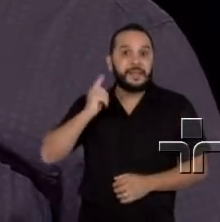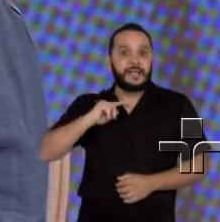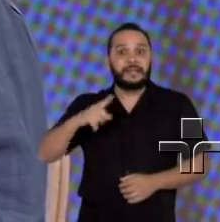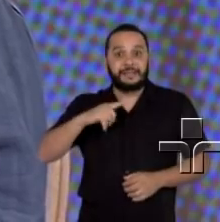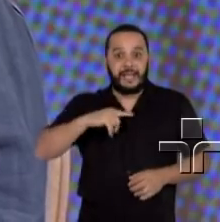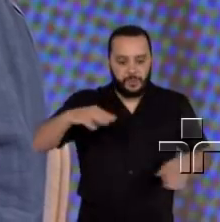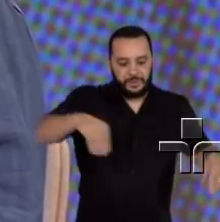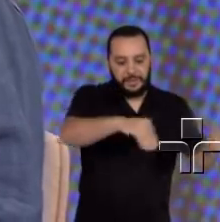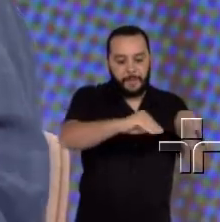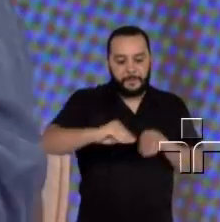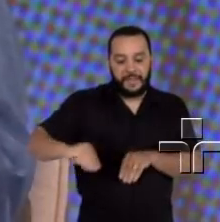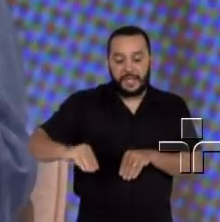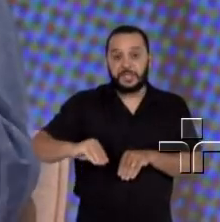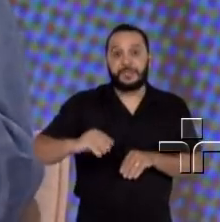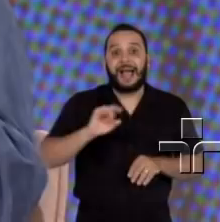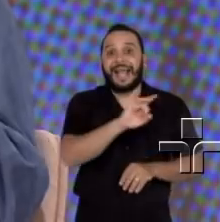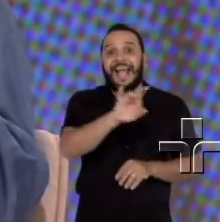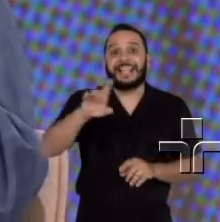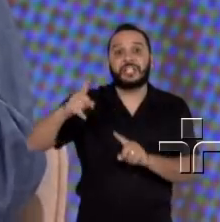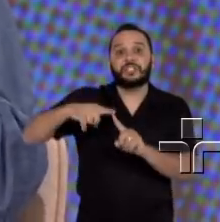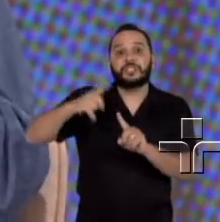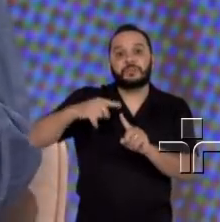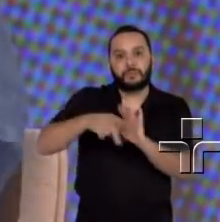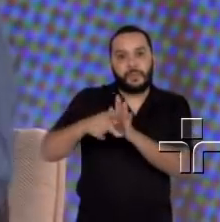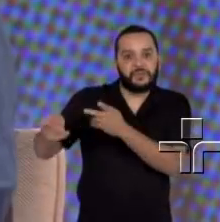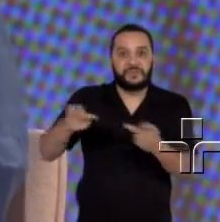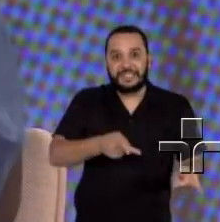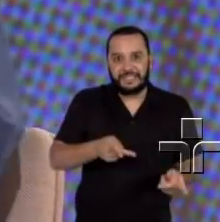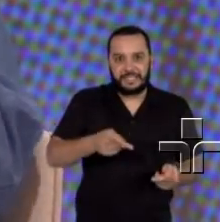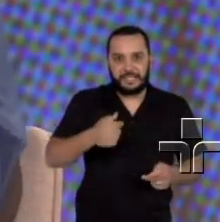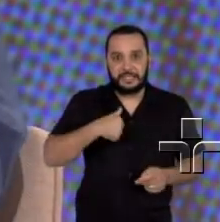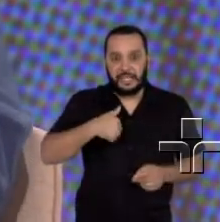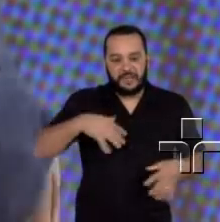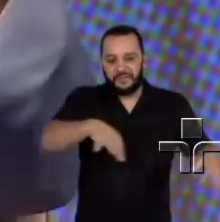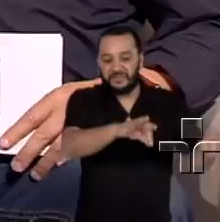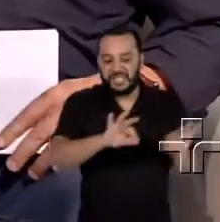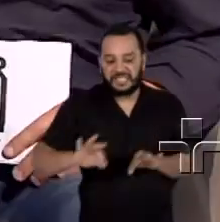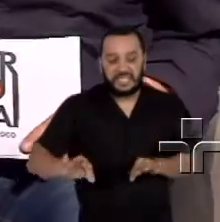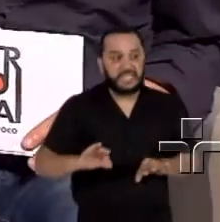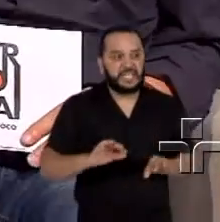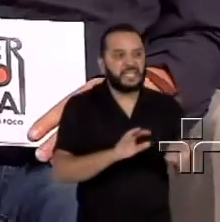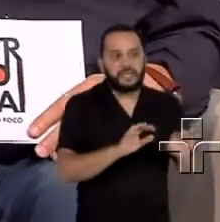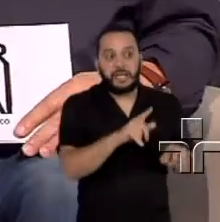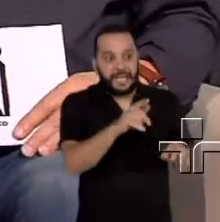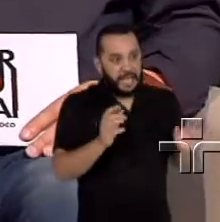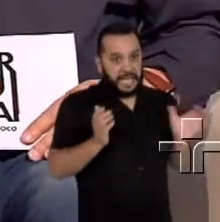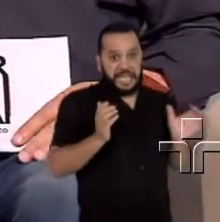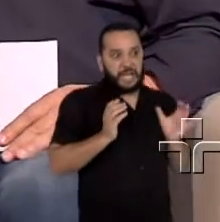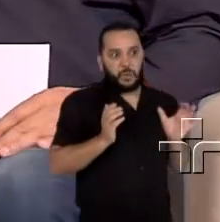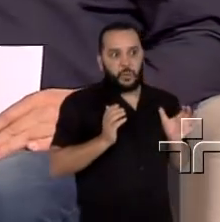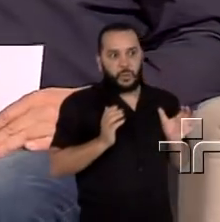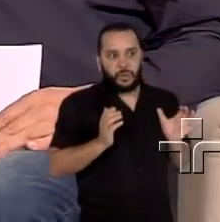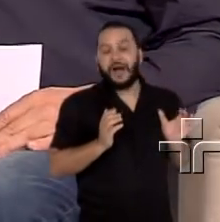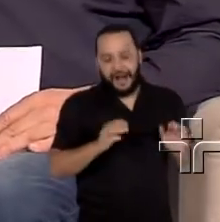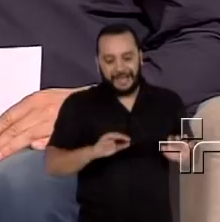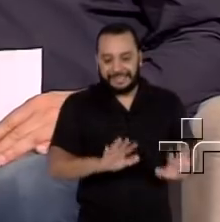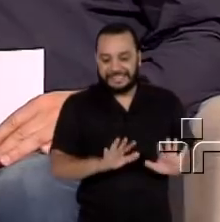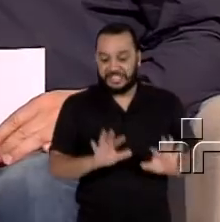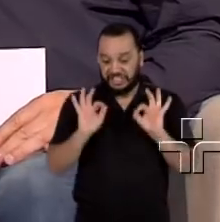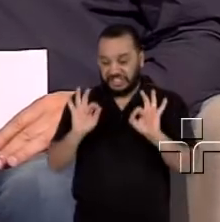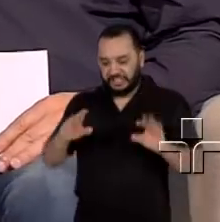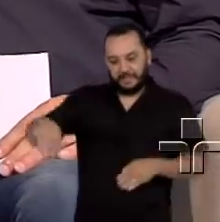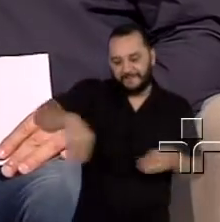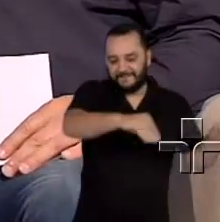visita. Se a visita não está à altura do tapete, embrulha e traz um... Não é, Fê?